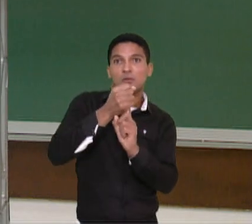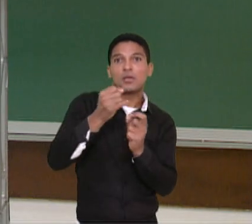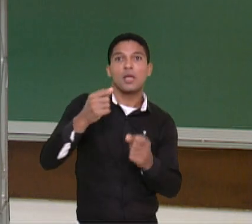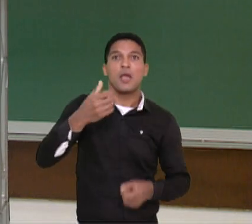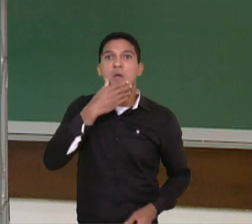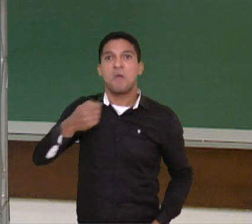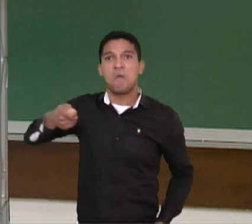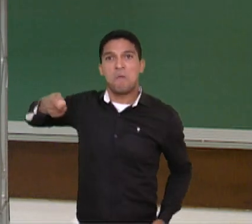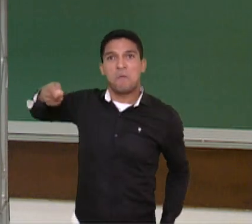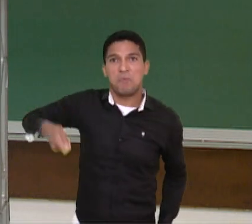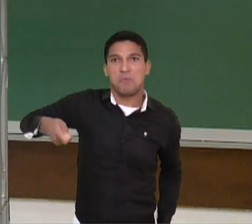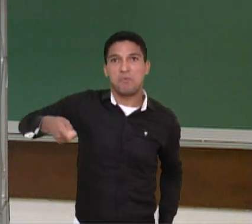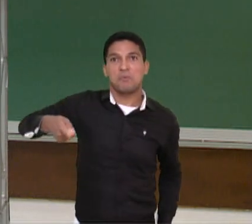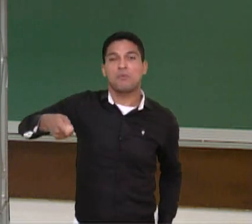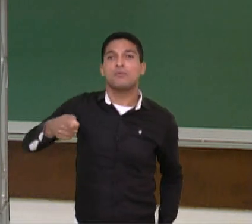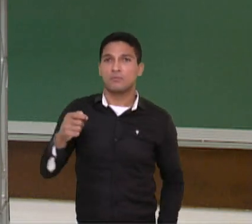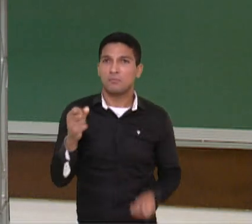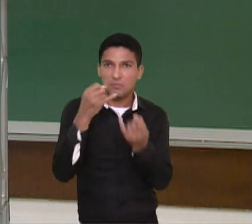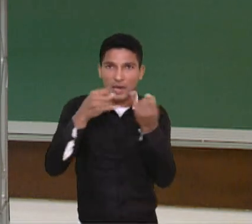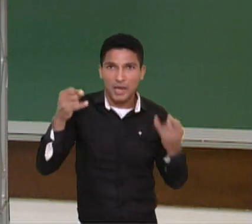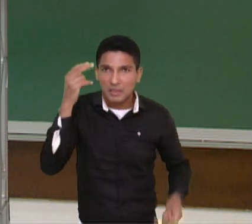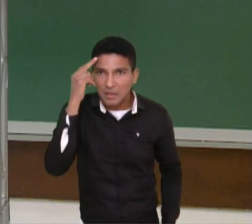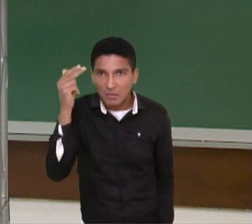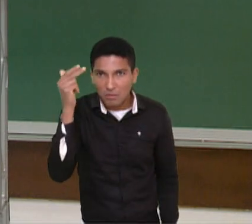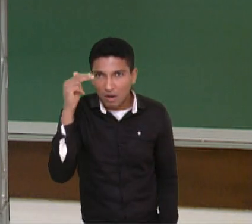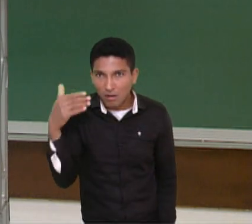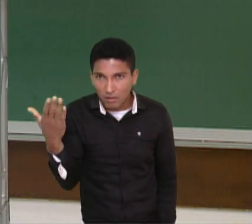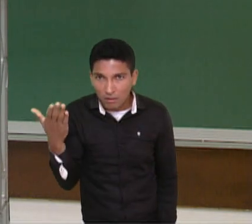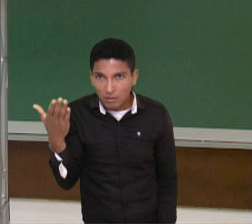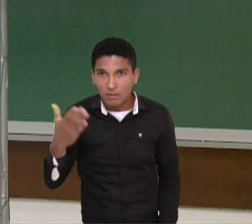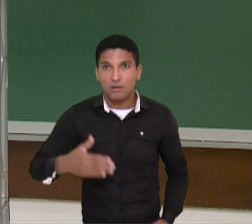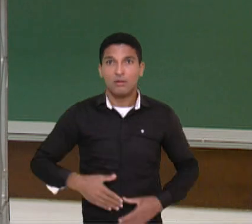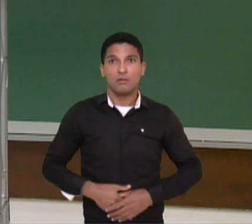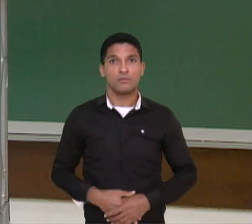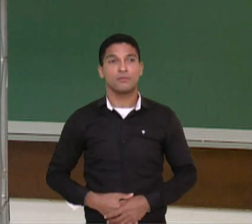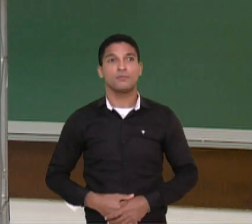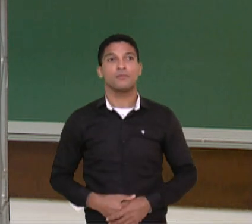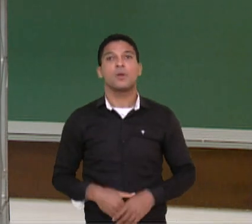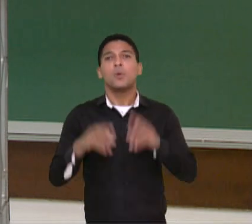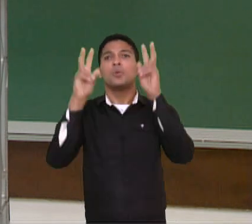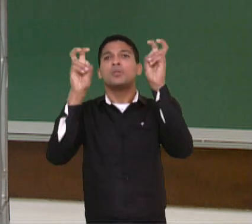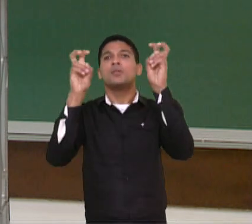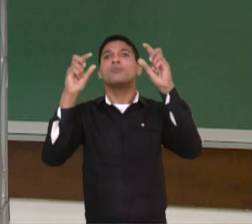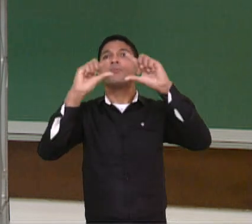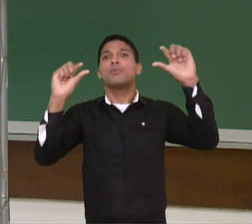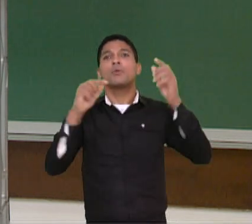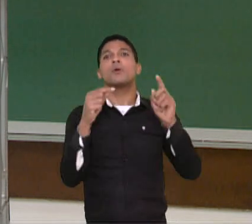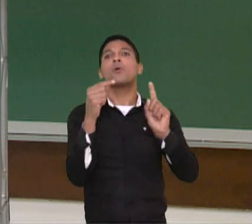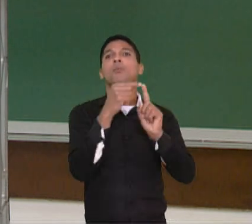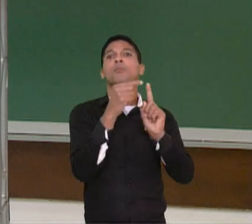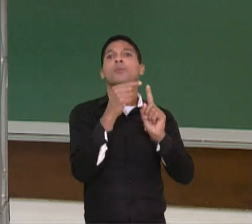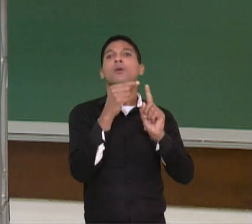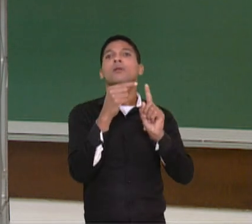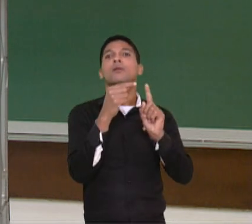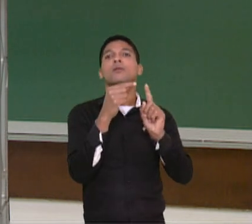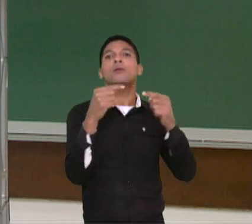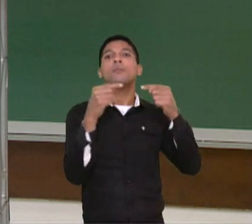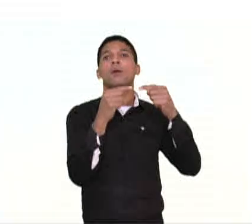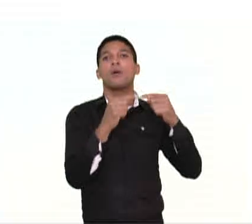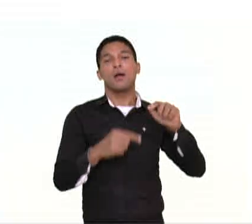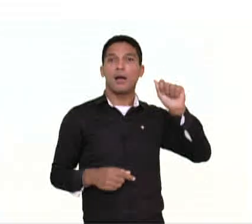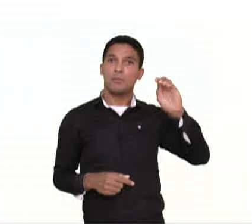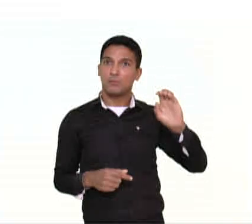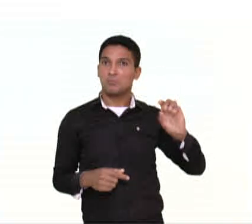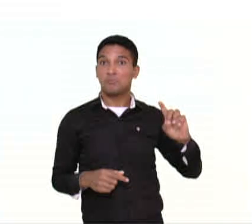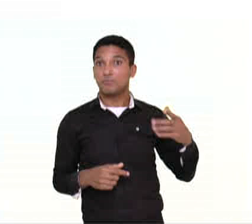e analisar, esse título se refere letra A, B, C ou D. Quem respondeu a